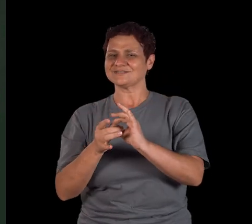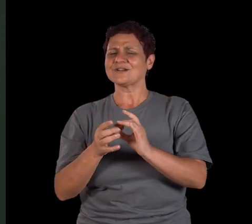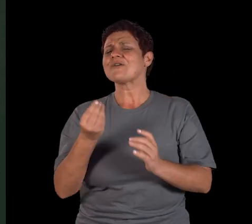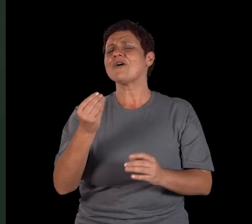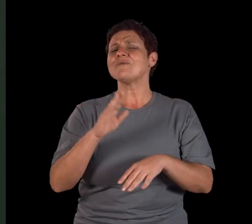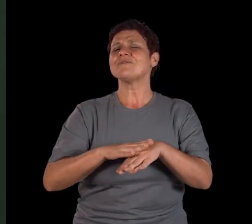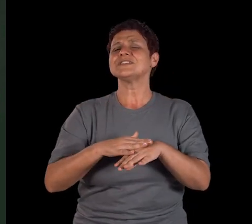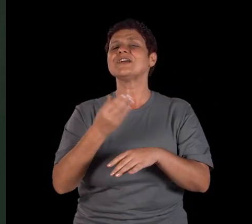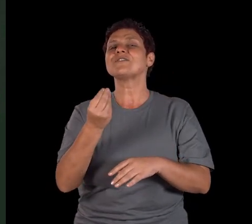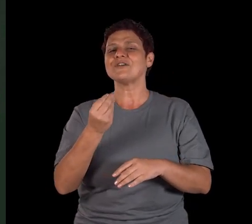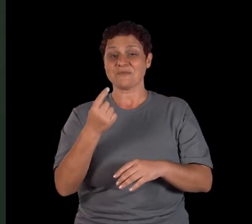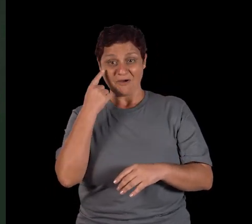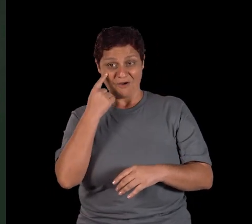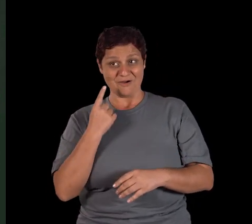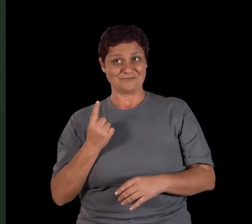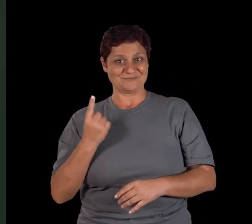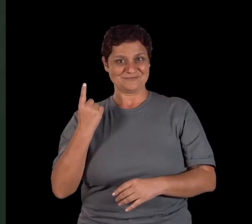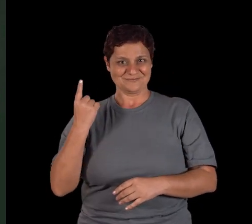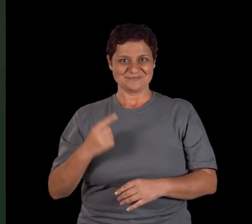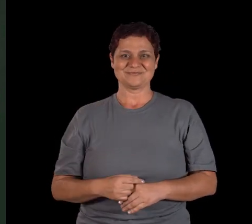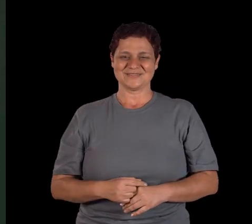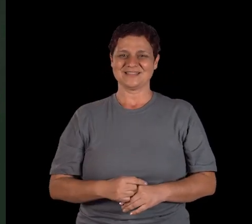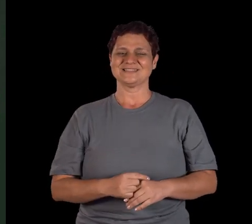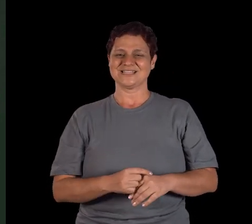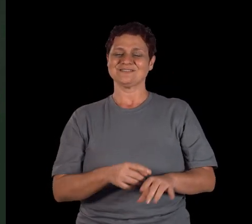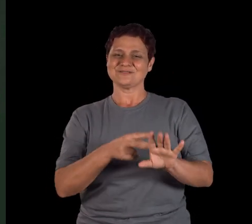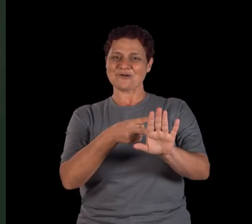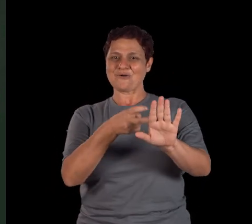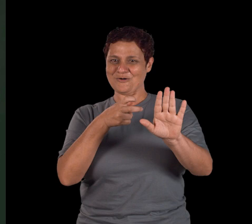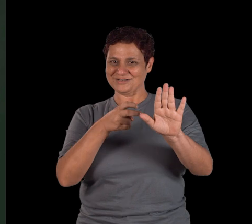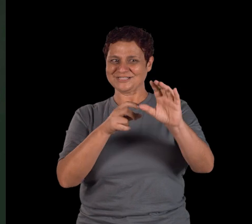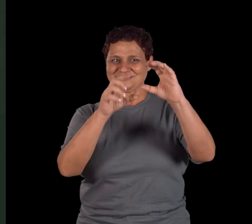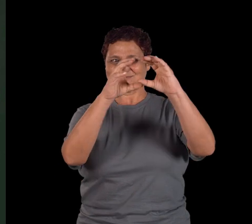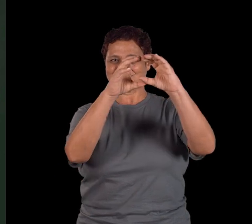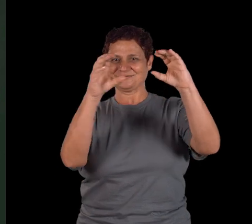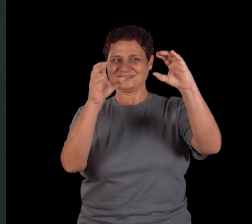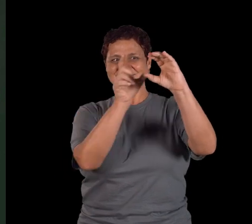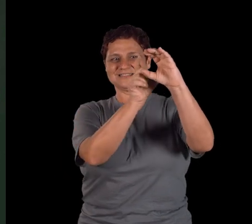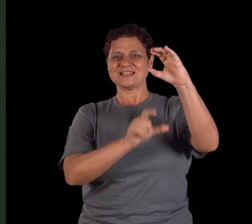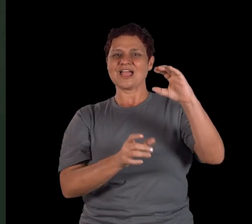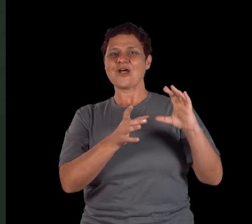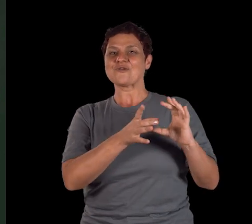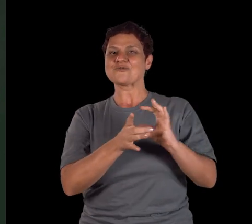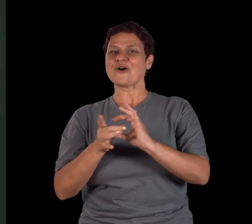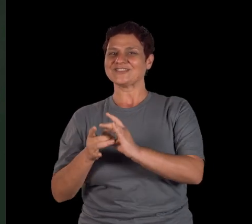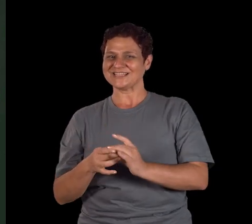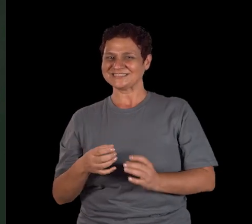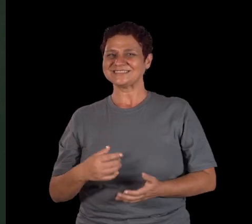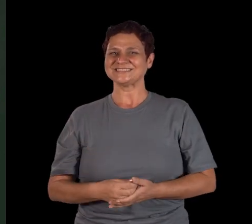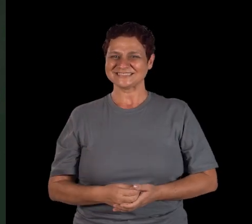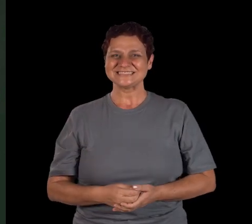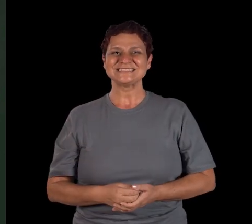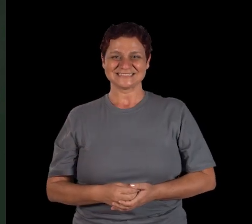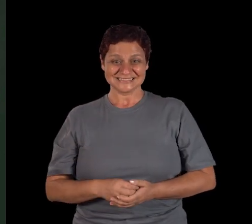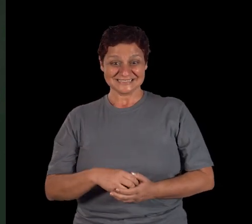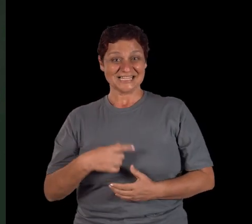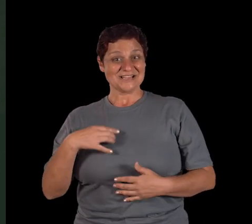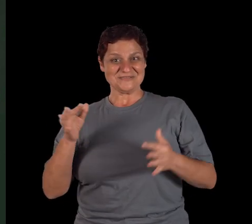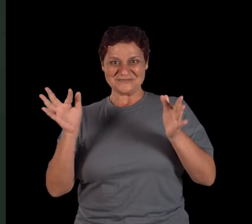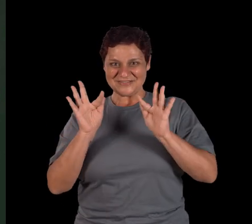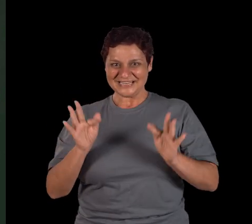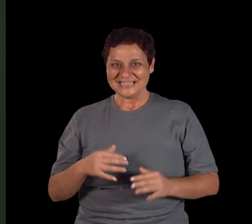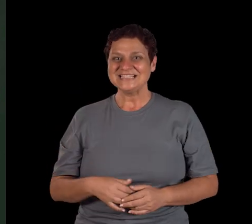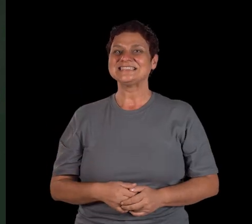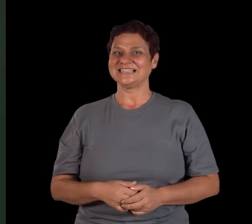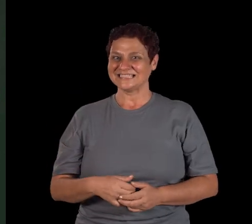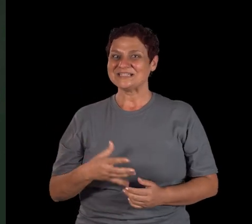jeitinho de fazer? Tem, ó. Põe aí, produção. Conotação, do C do conotação sai contexto. A produção me olha toda feliz assim, ó. Legal, vou ter